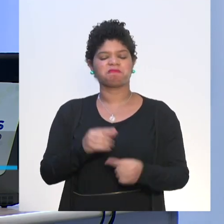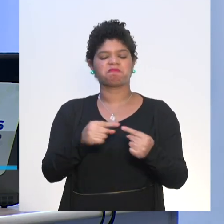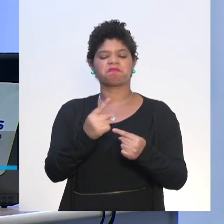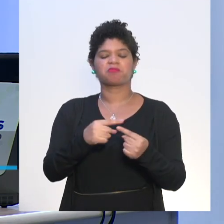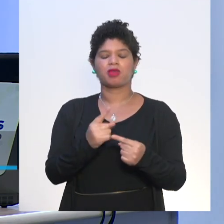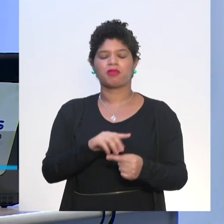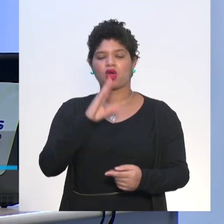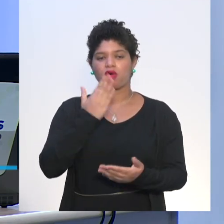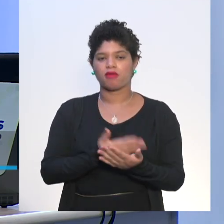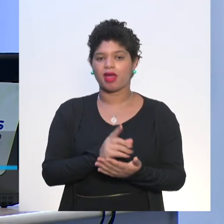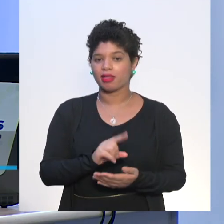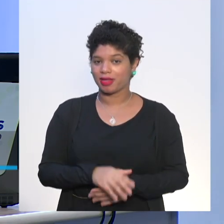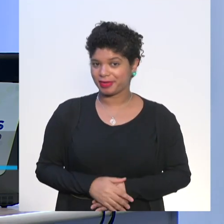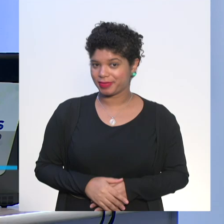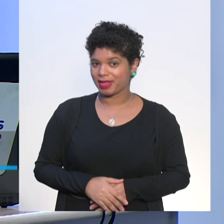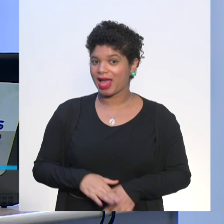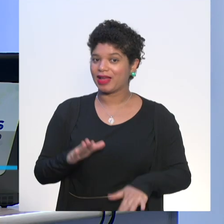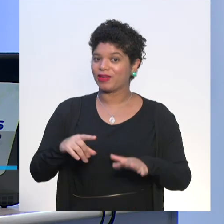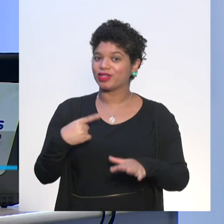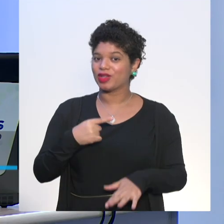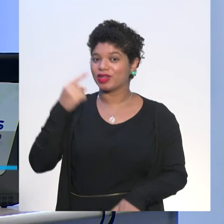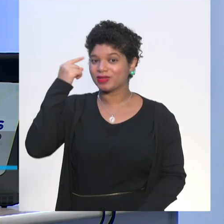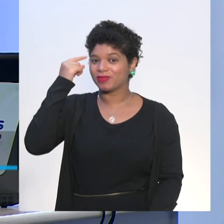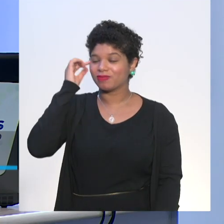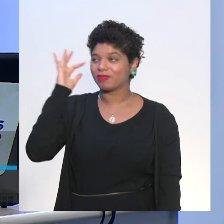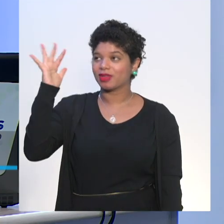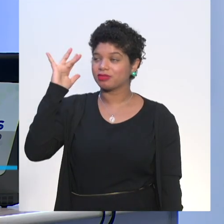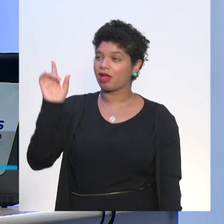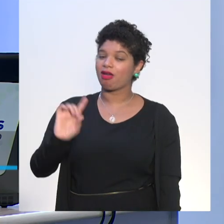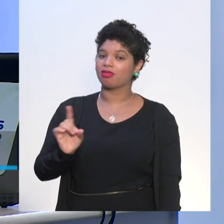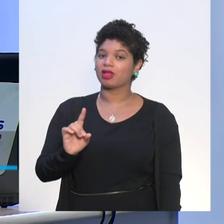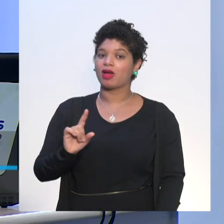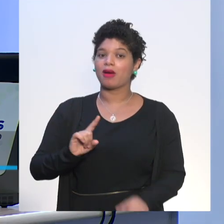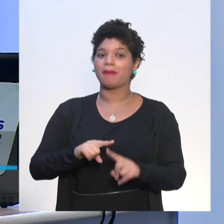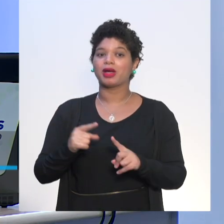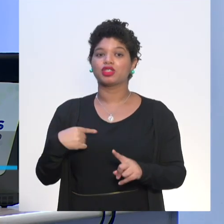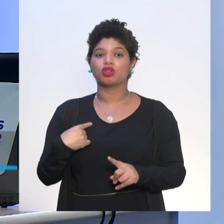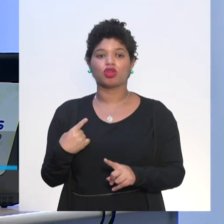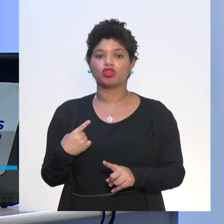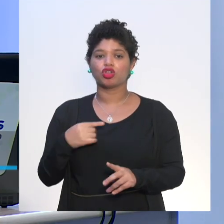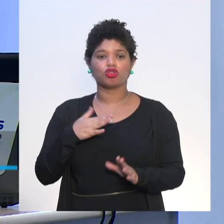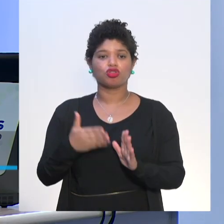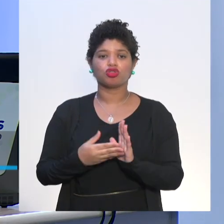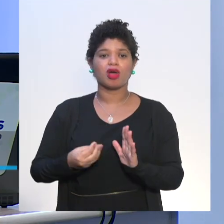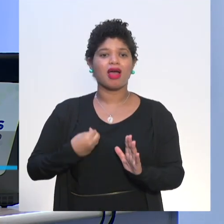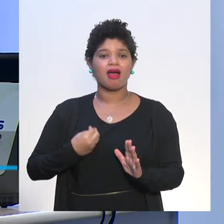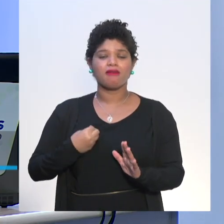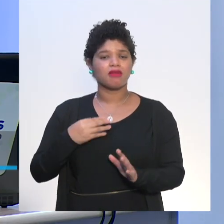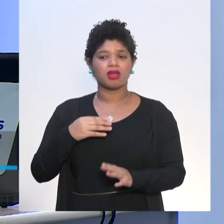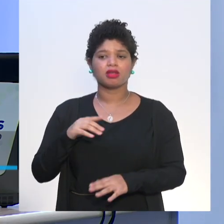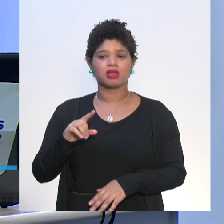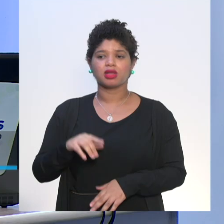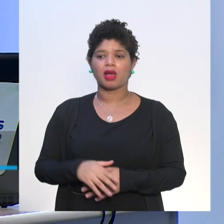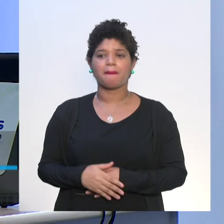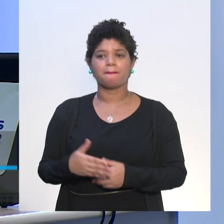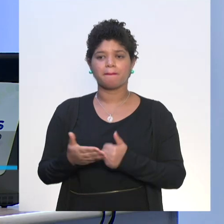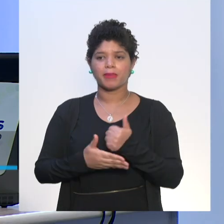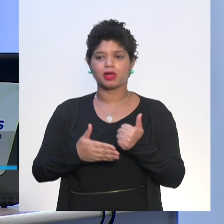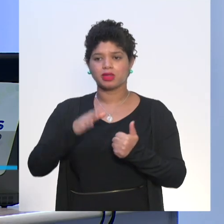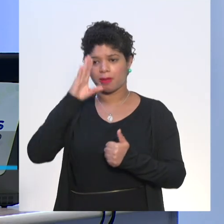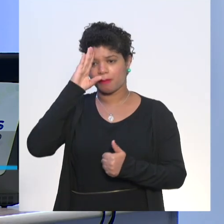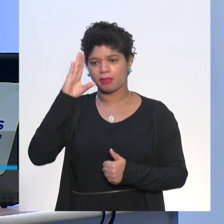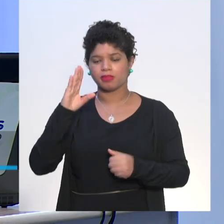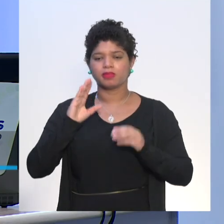gente pode ainda não ter parado muito para pensar sobre isso, mas a gente guia tudo na nossa vida, né? Todo o nosso comportamento a